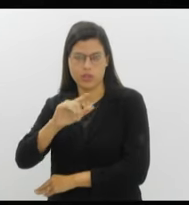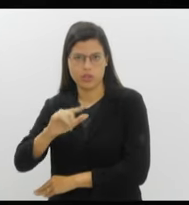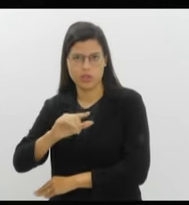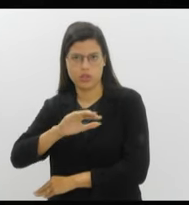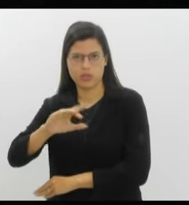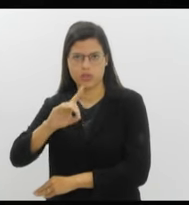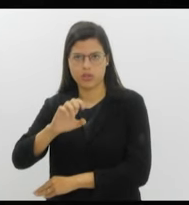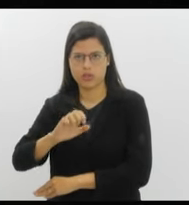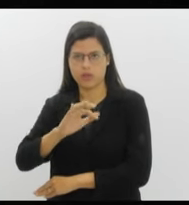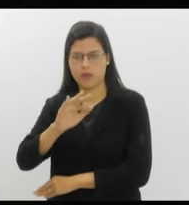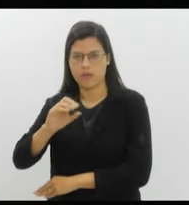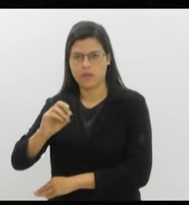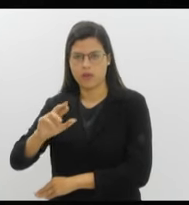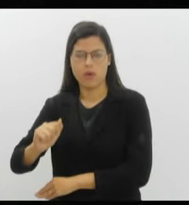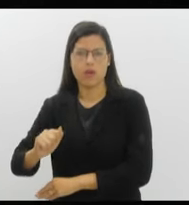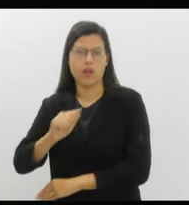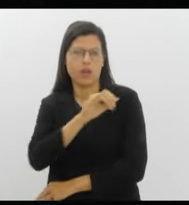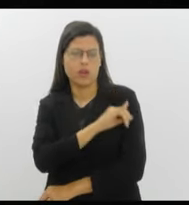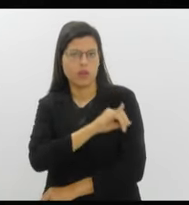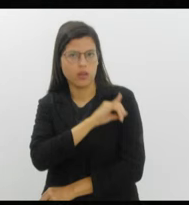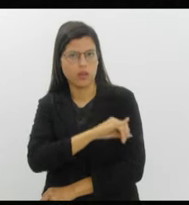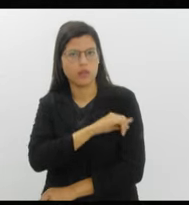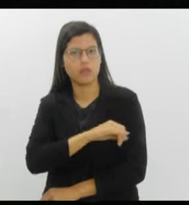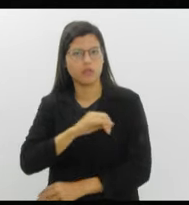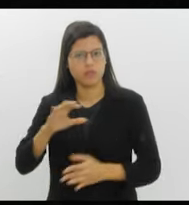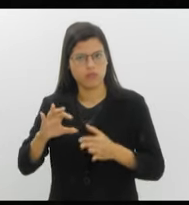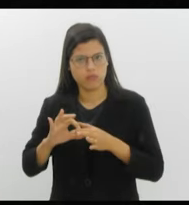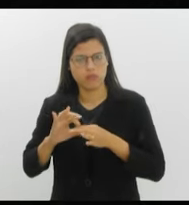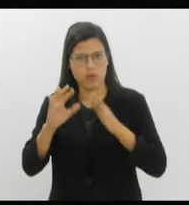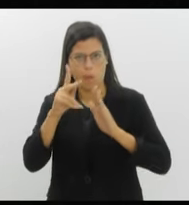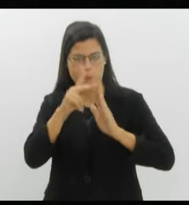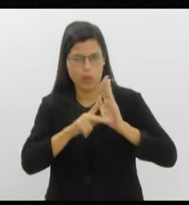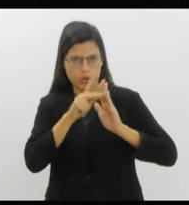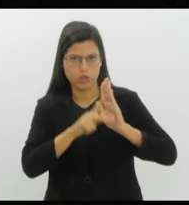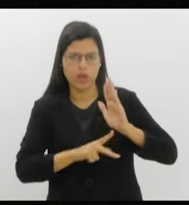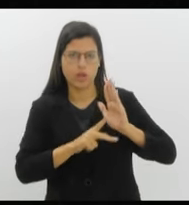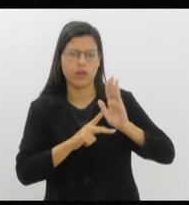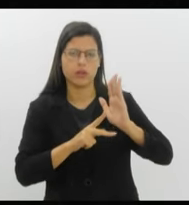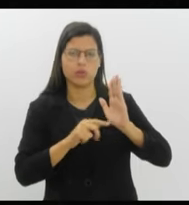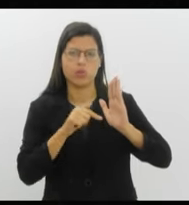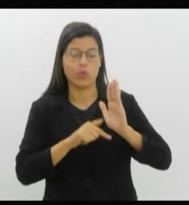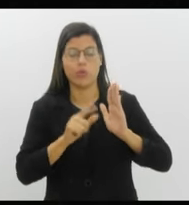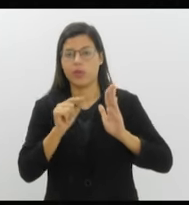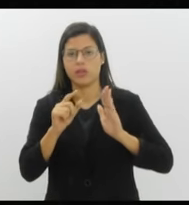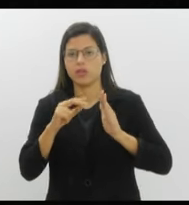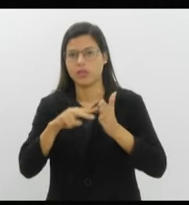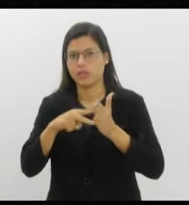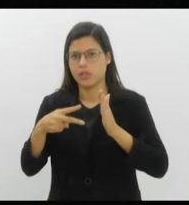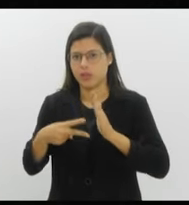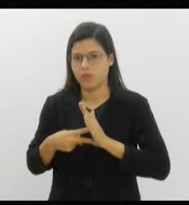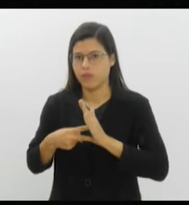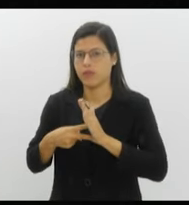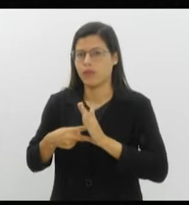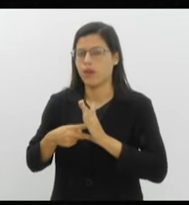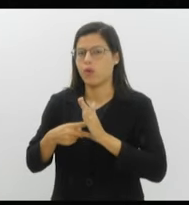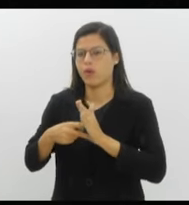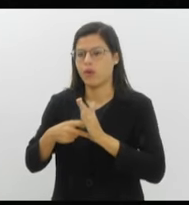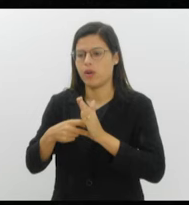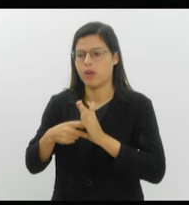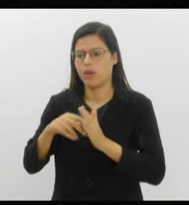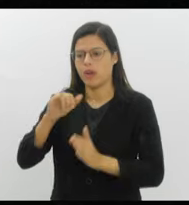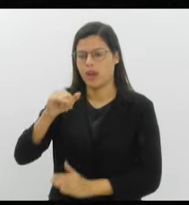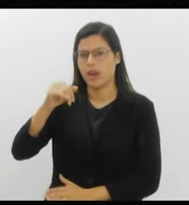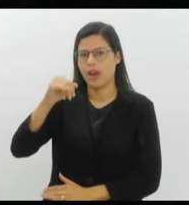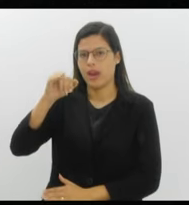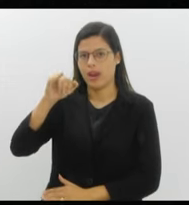Foi publicado a autorização do plano de outorga. Isso é, a Agência Nacional de Transporte Terrestre teve o seu projeto aprovado